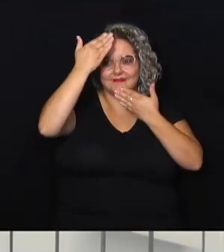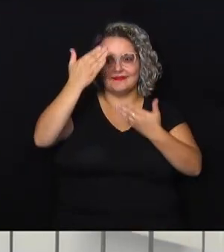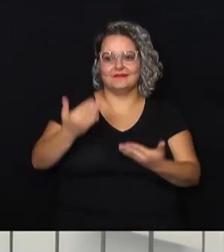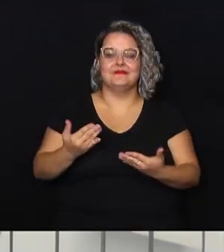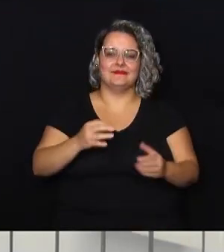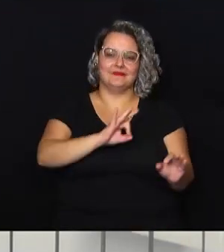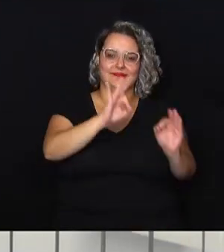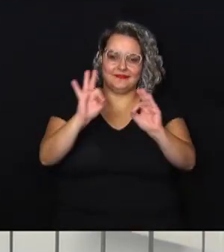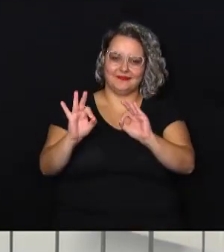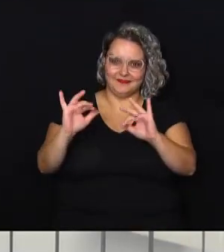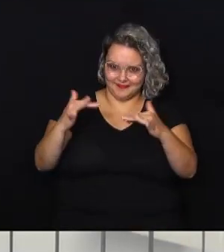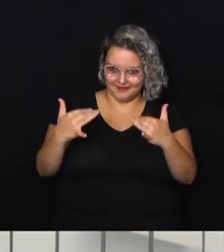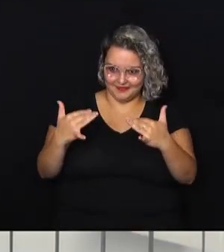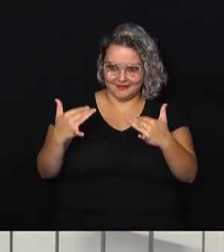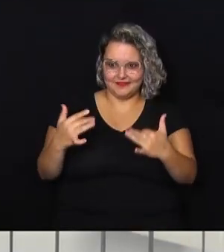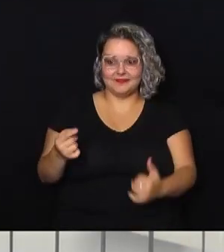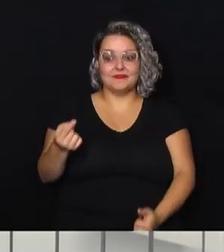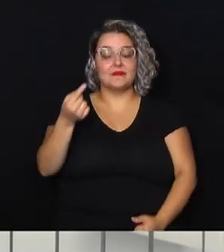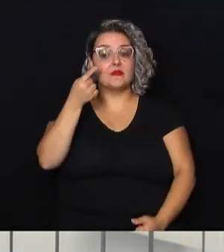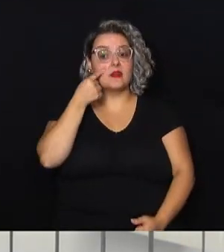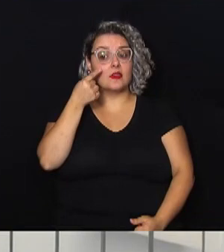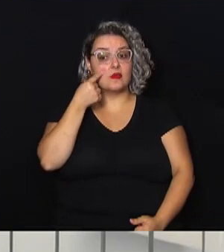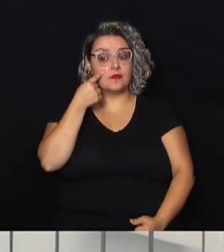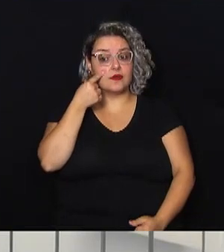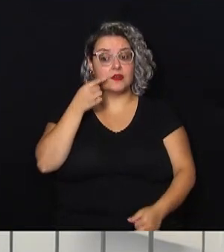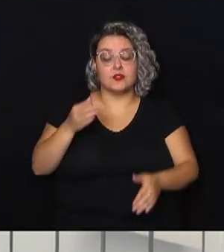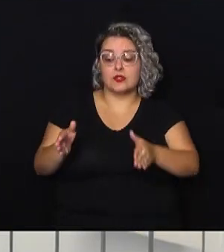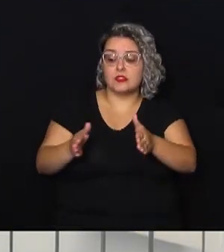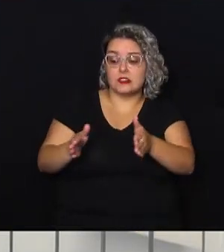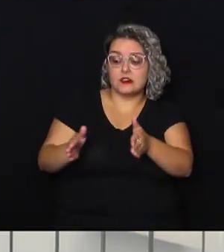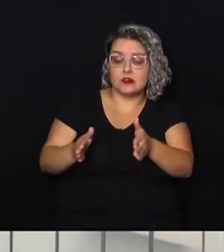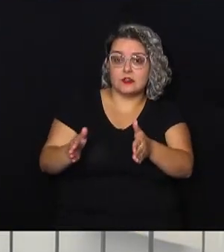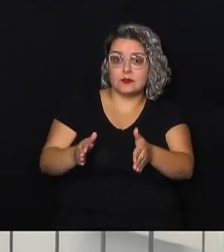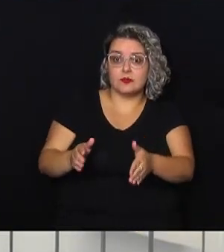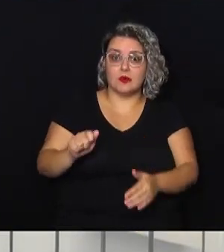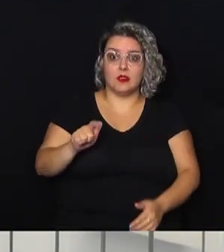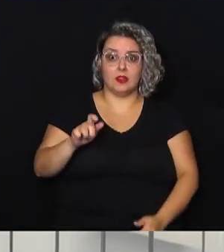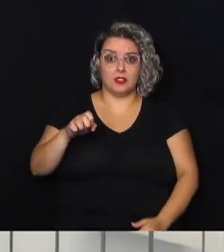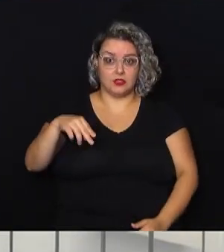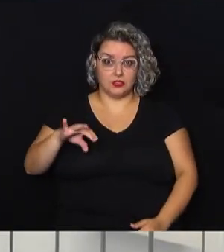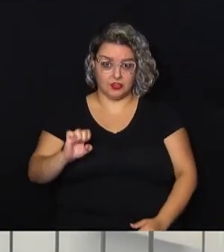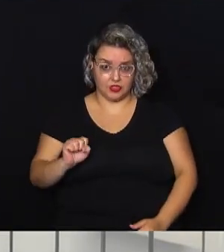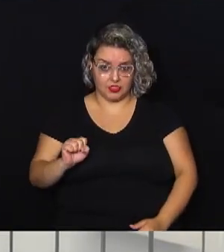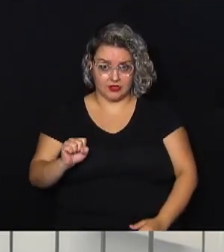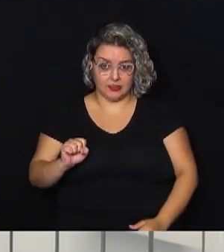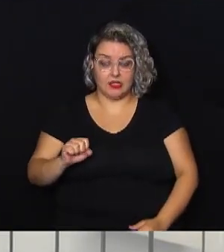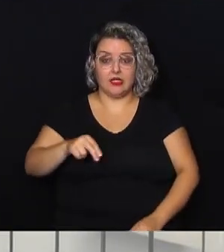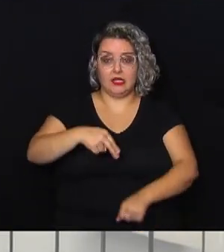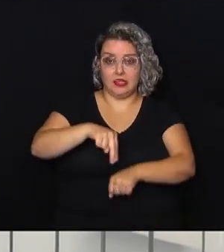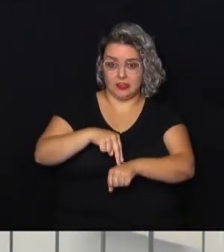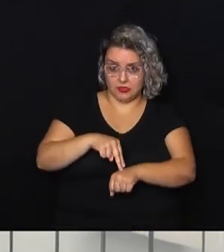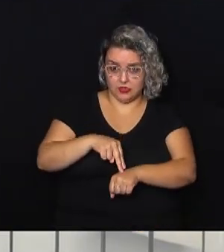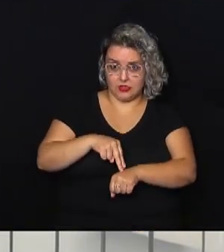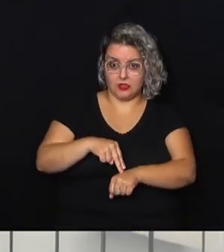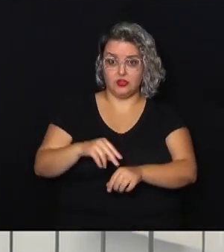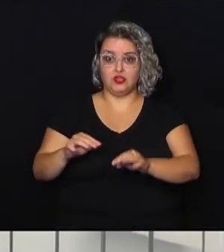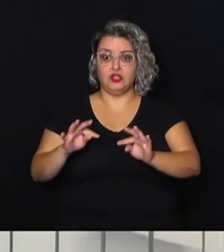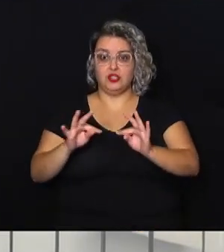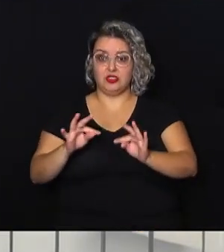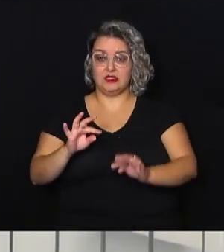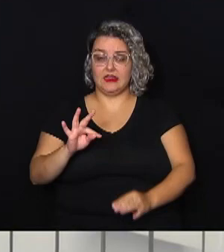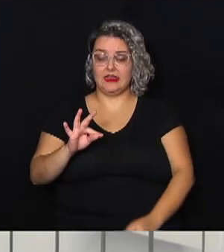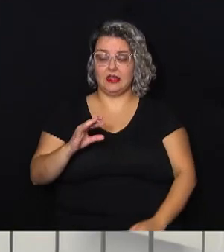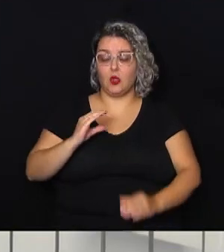pela sua audiência. E olha só, recentemente, a Agência Nacional de Telecomunicações, a Anatel, aprovou